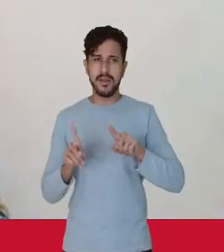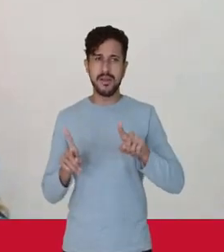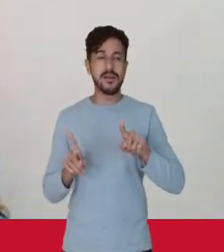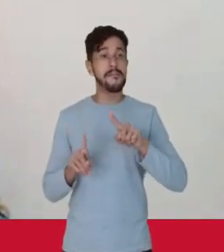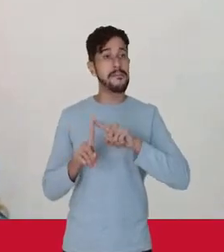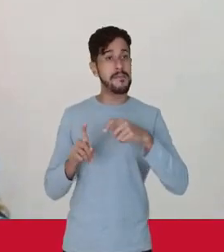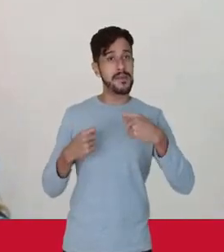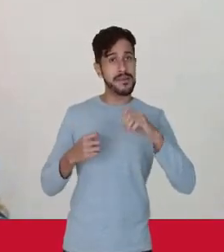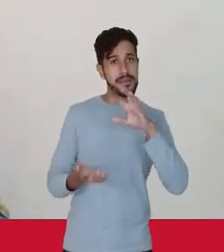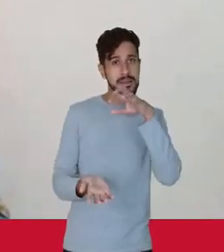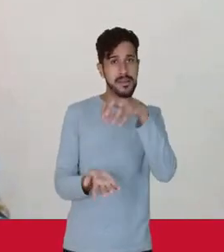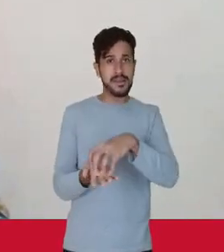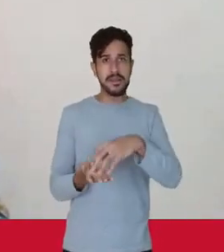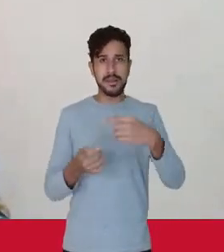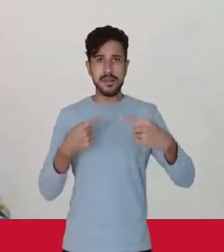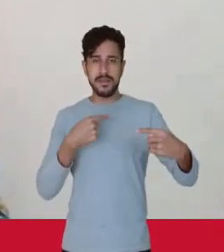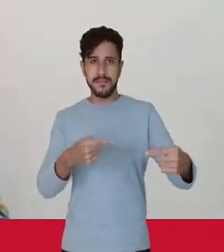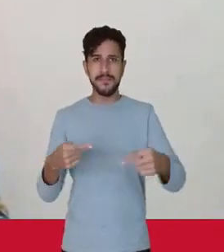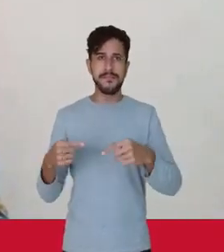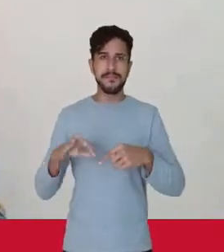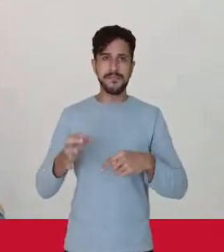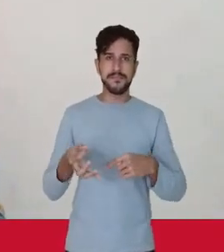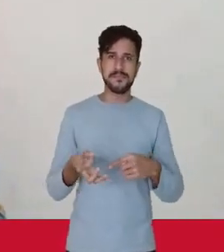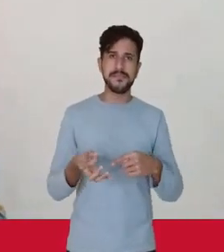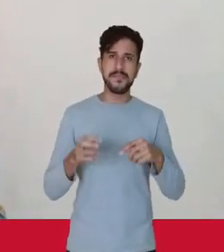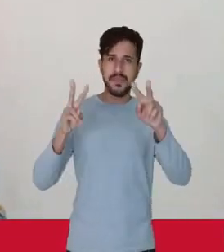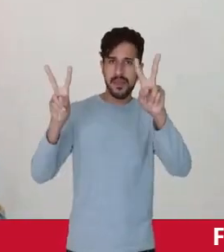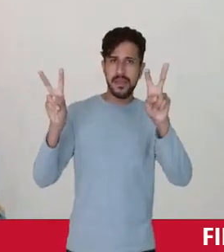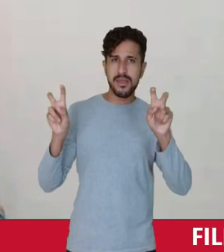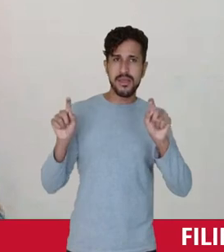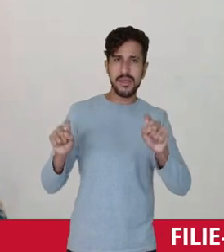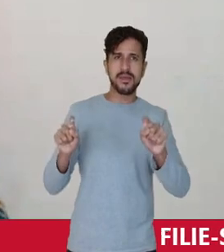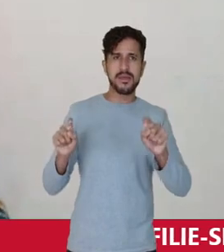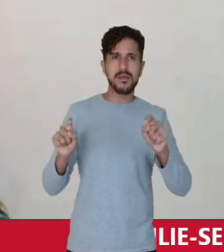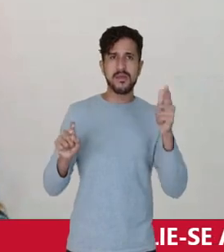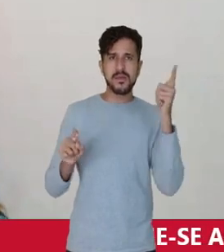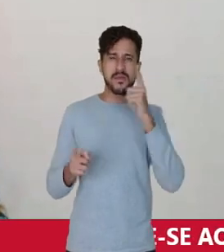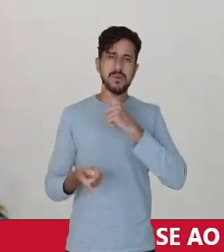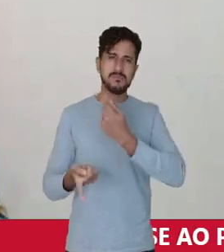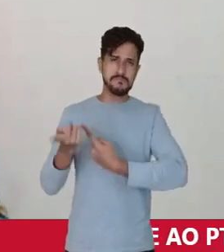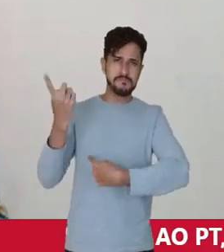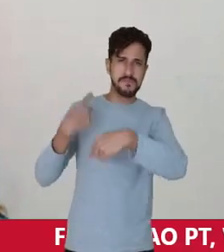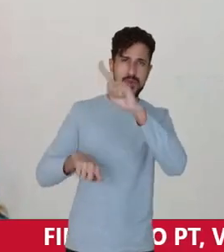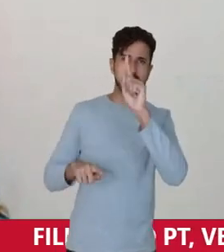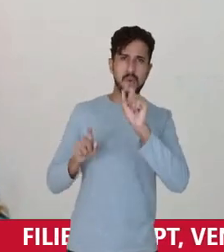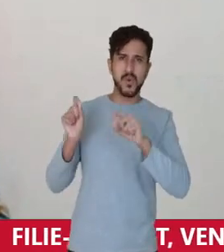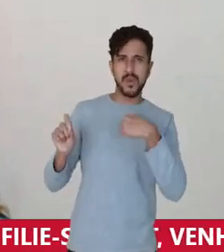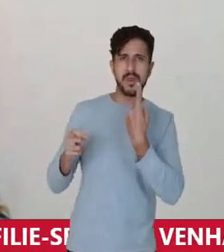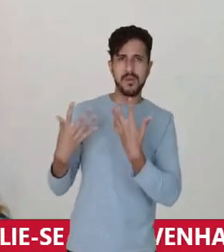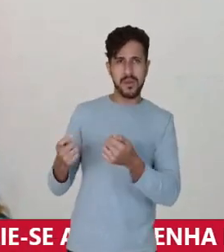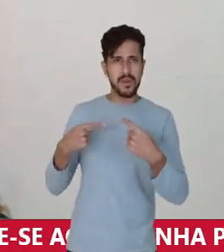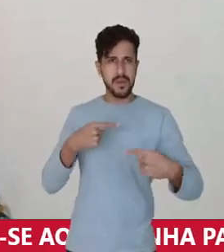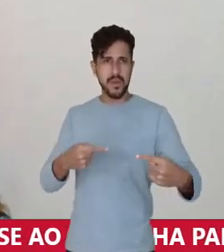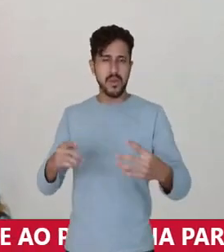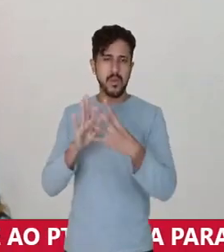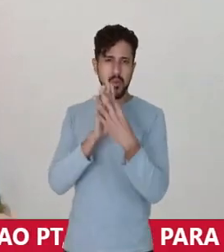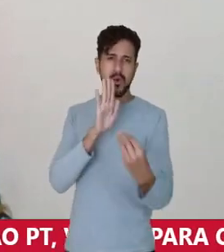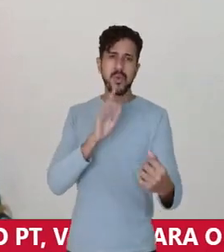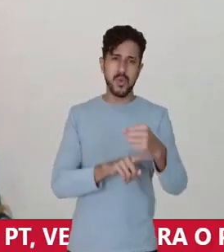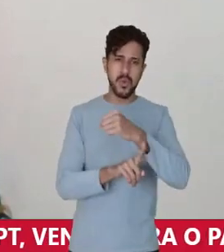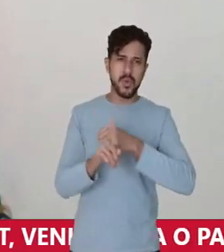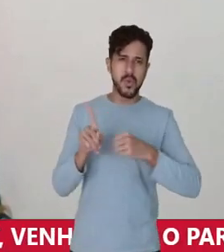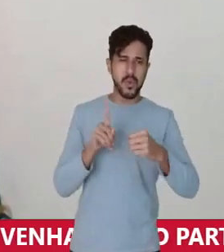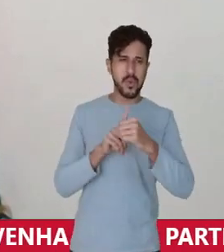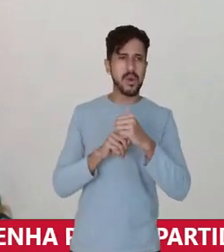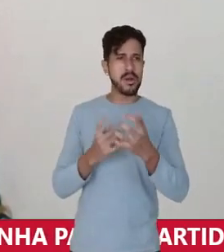estar centralizadas nesse debate, né? Isso vai fazer toda uma diferença naquilo que a gente vai discutir de uma sociedade que se